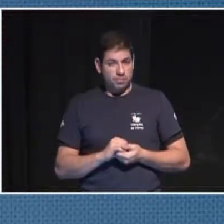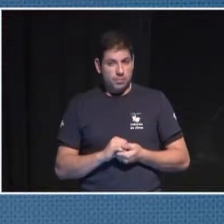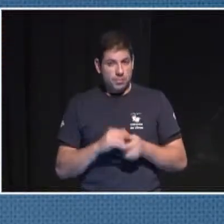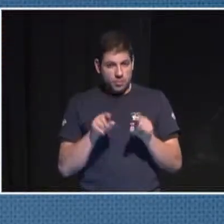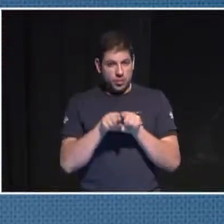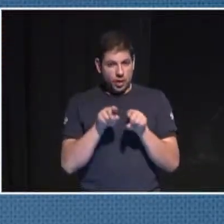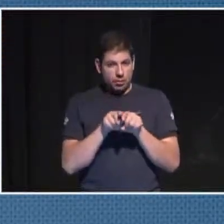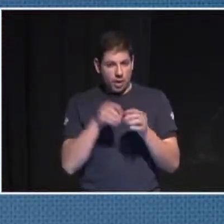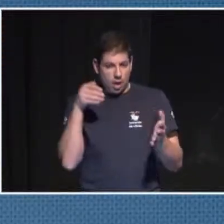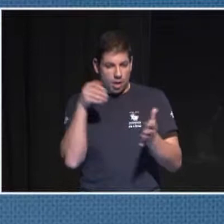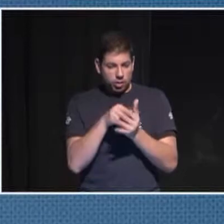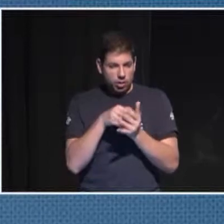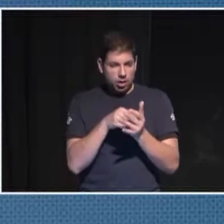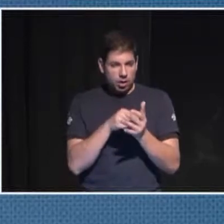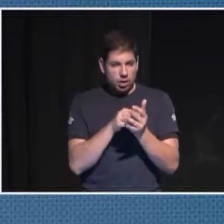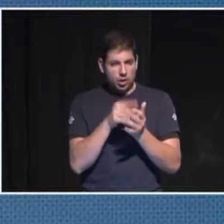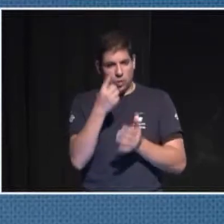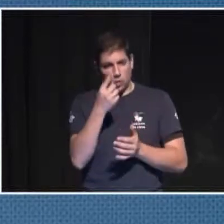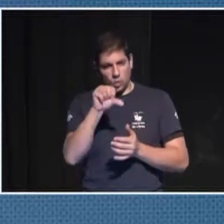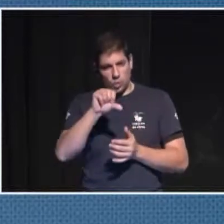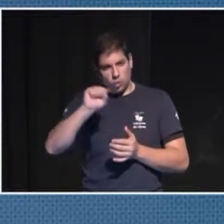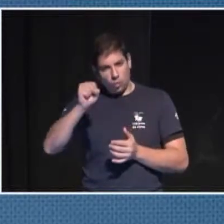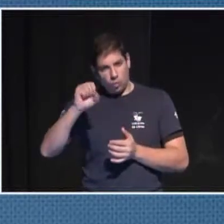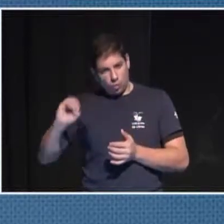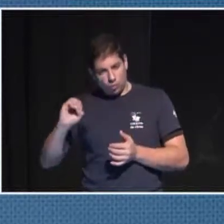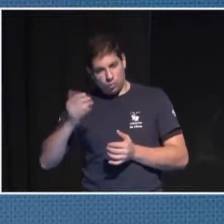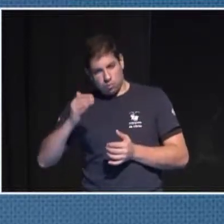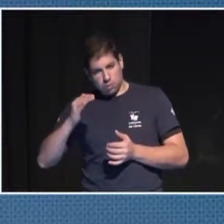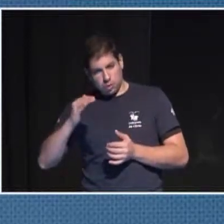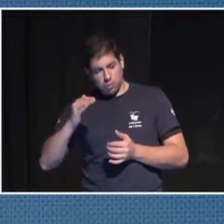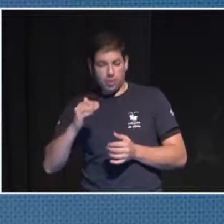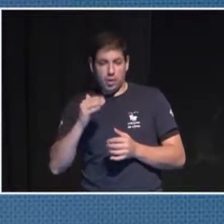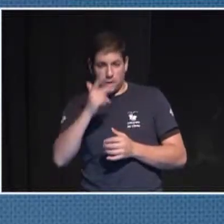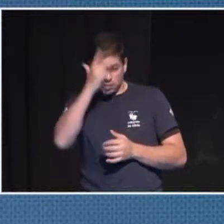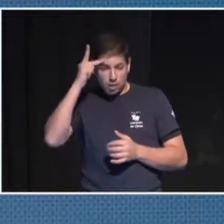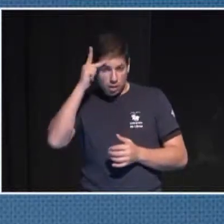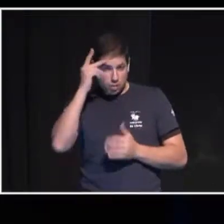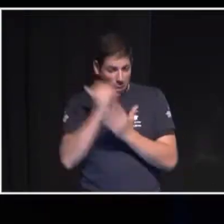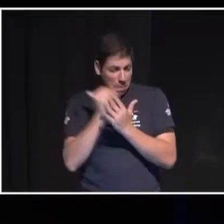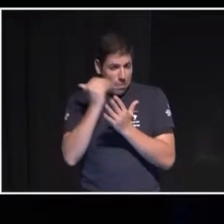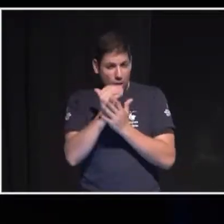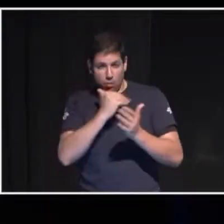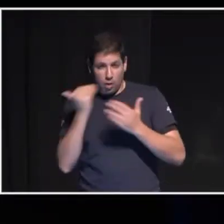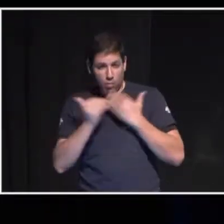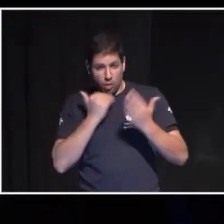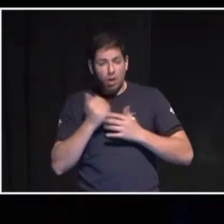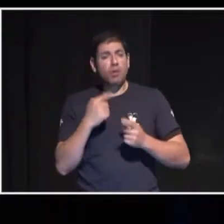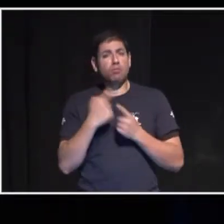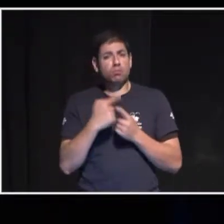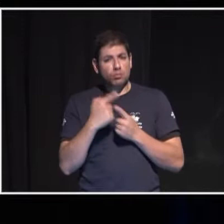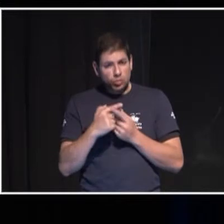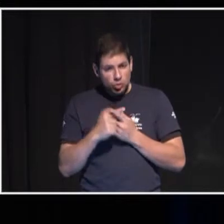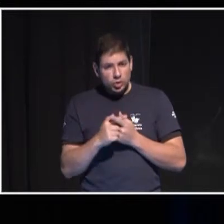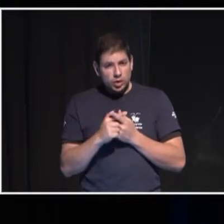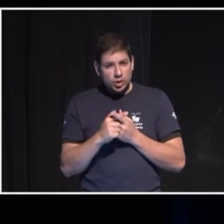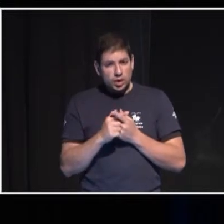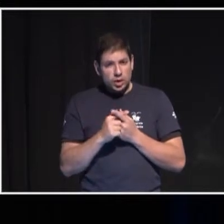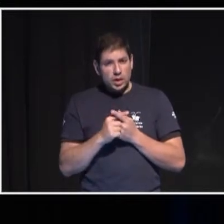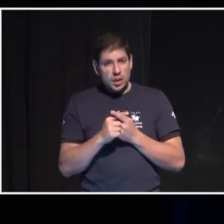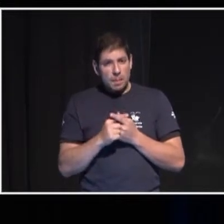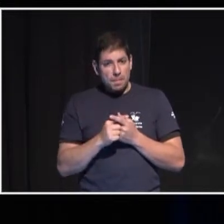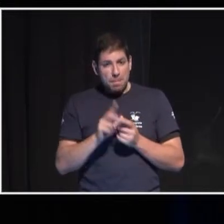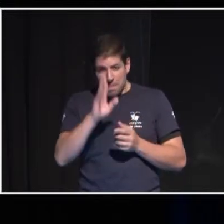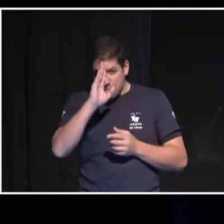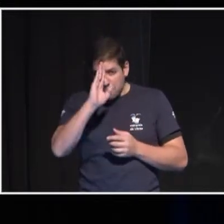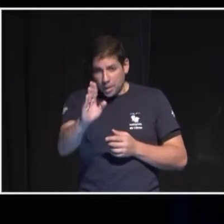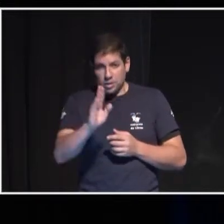Até a década de 80, a maior causa de mortalidade na esclerose sistêmica se devia ao acometimento do rim,